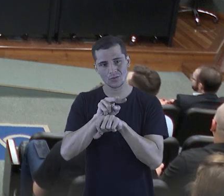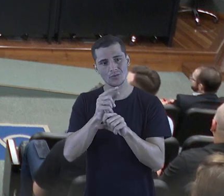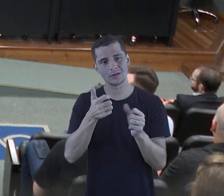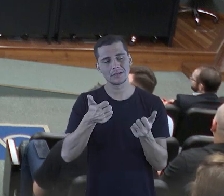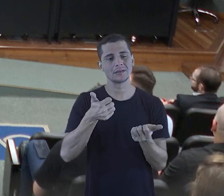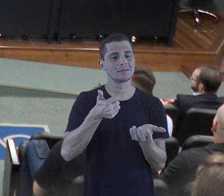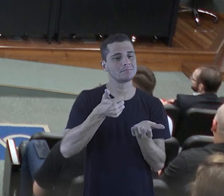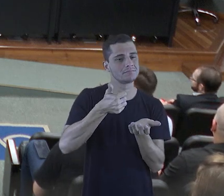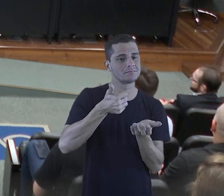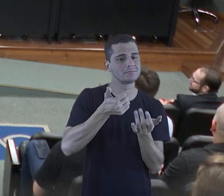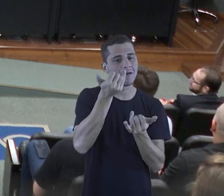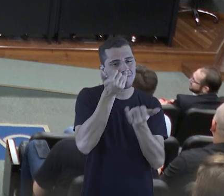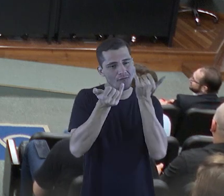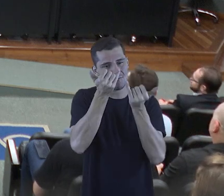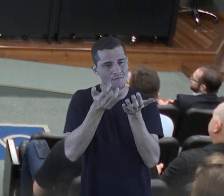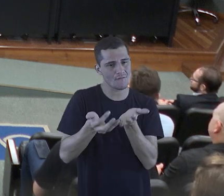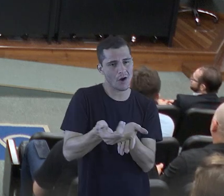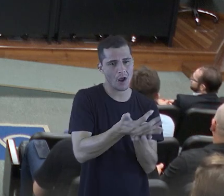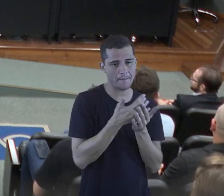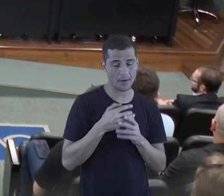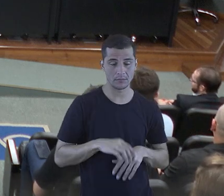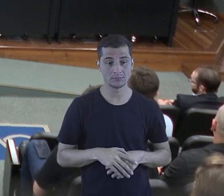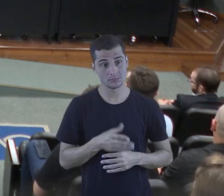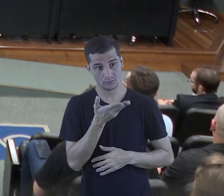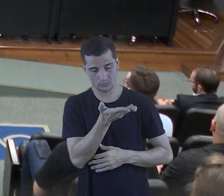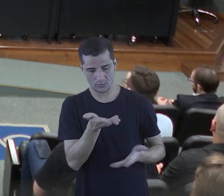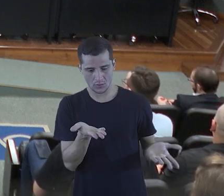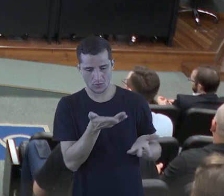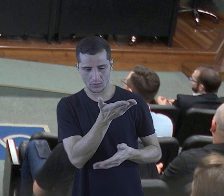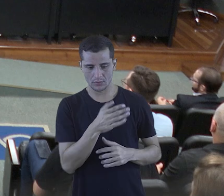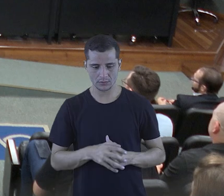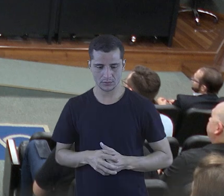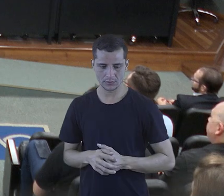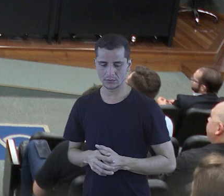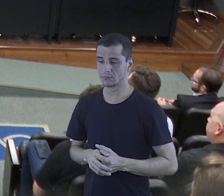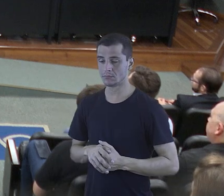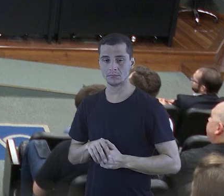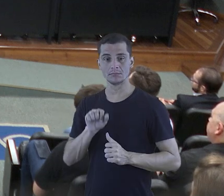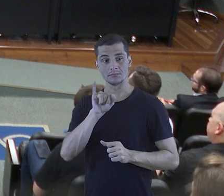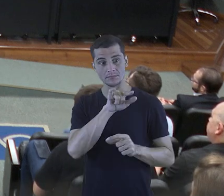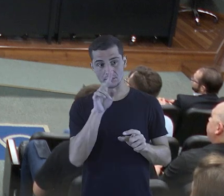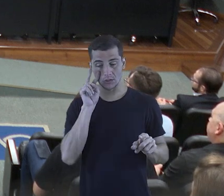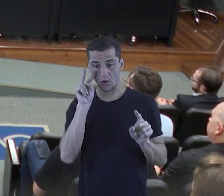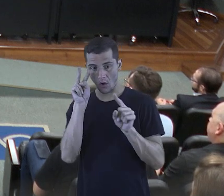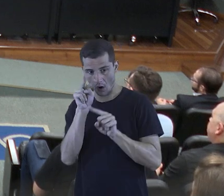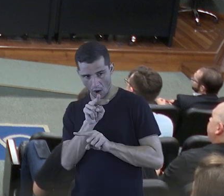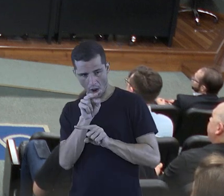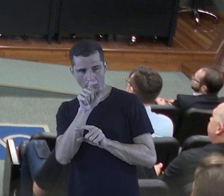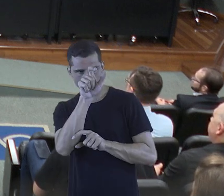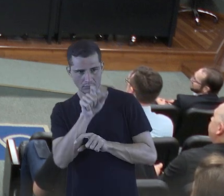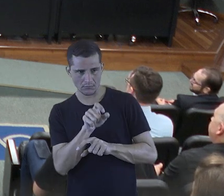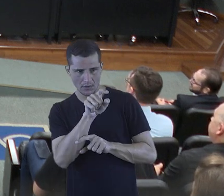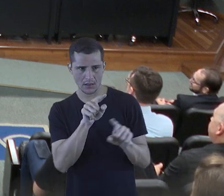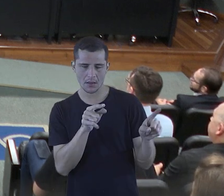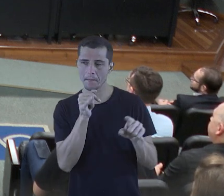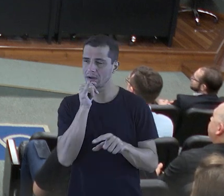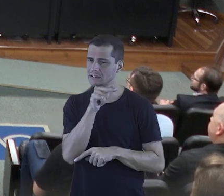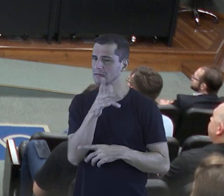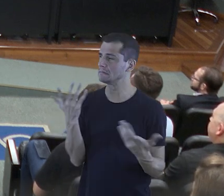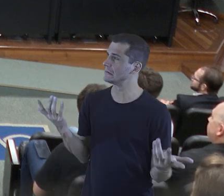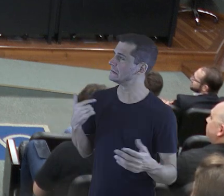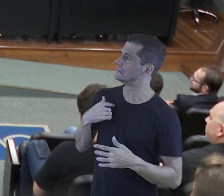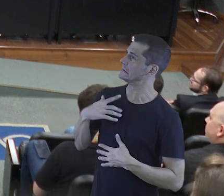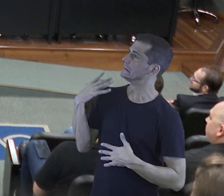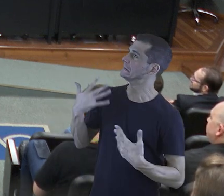Se a gente olhar isso aqui, se a Lucélia olhar essa figura, ela pode pensar o seguinte, meu Deus, onde é que eu estava com a